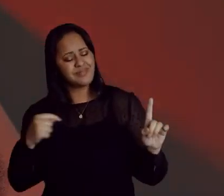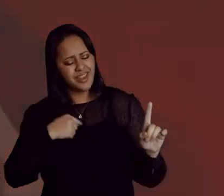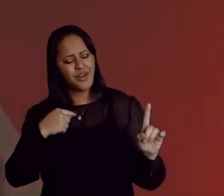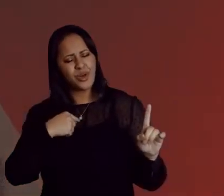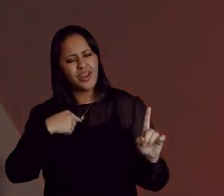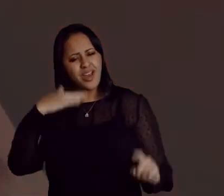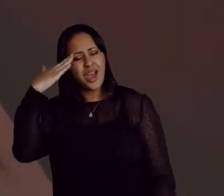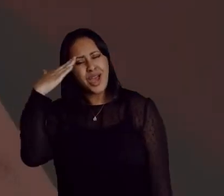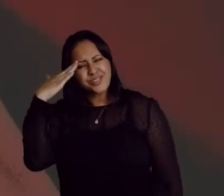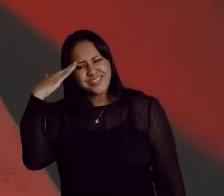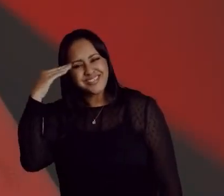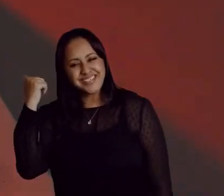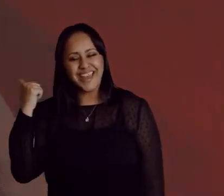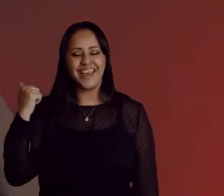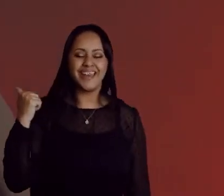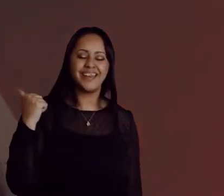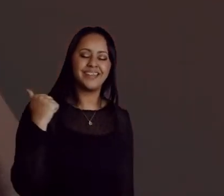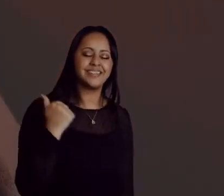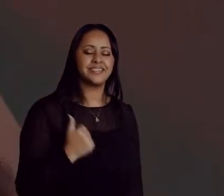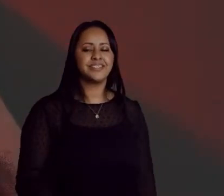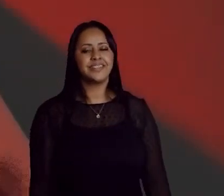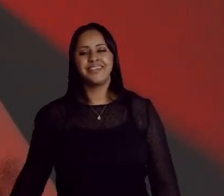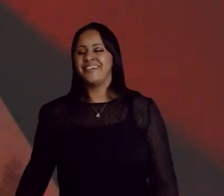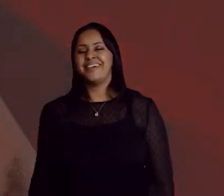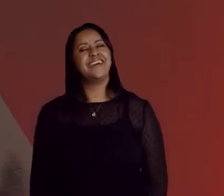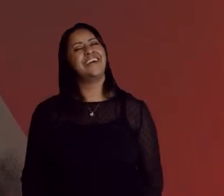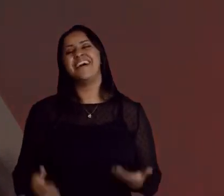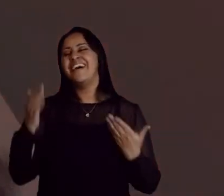mas eu bem sei.